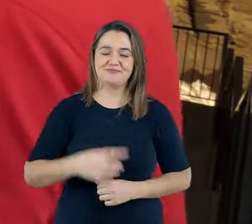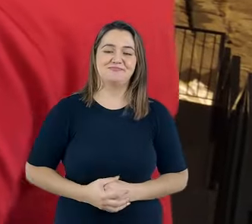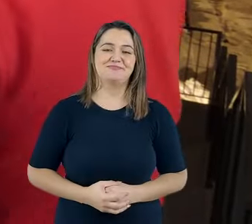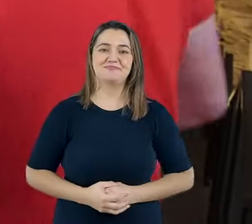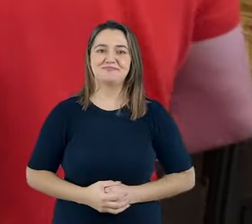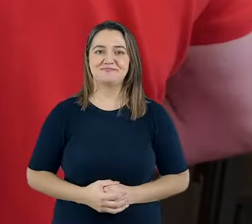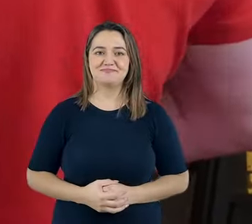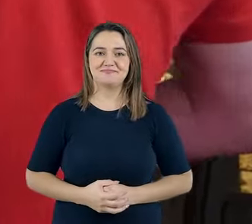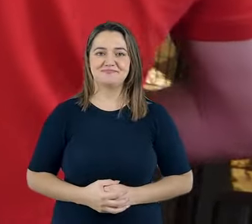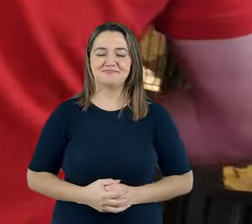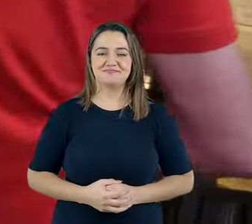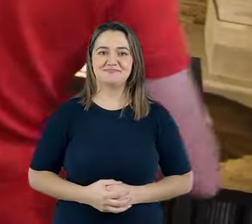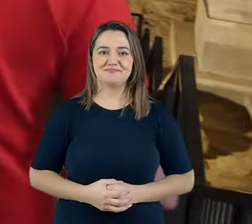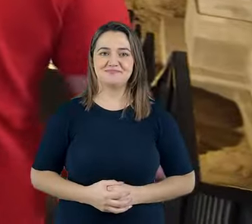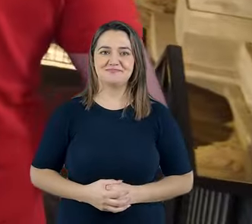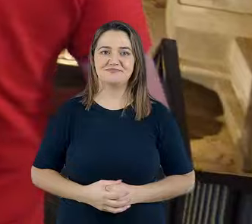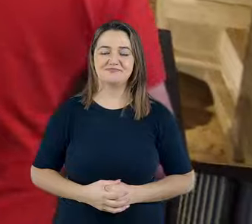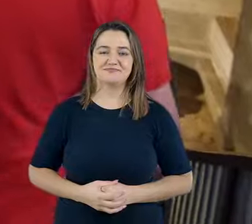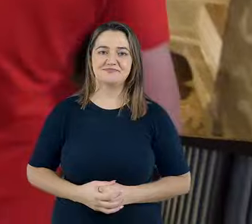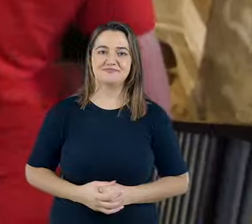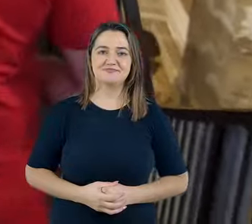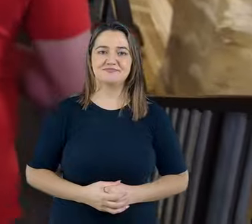gente.